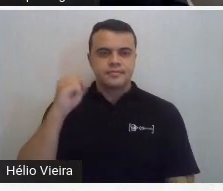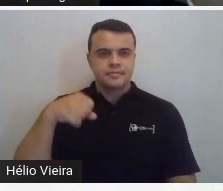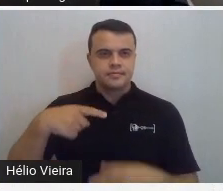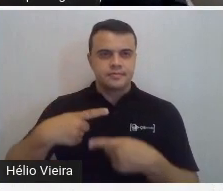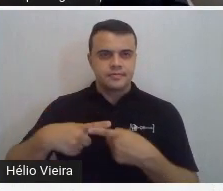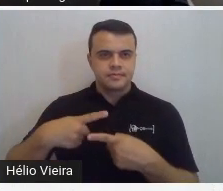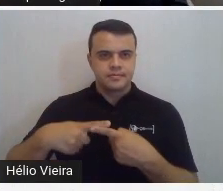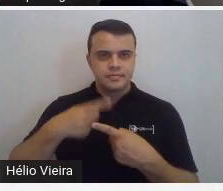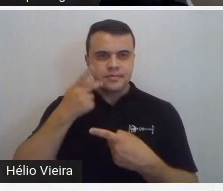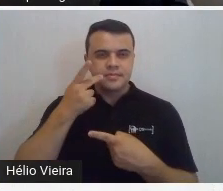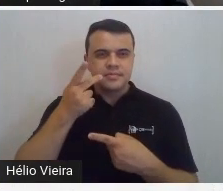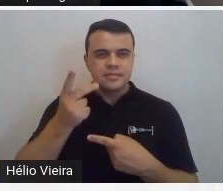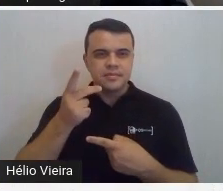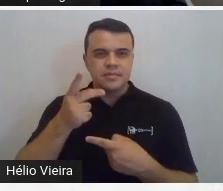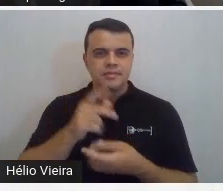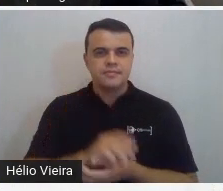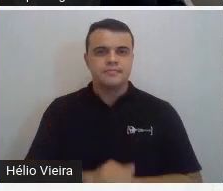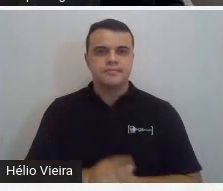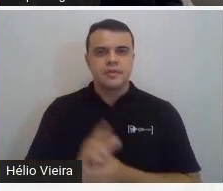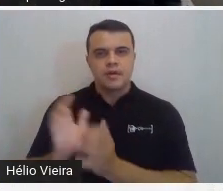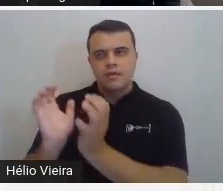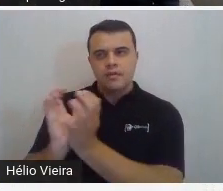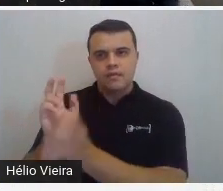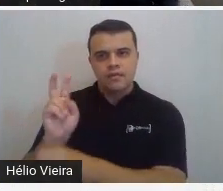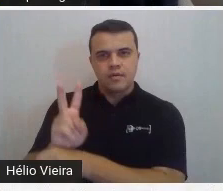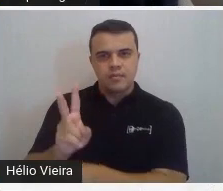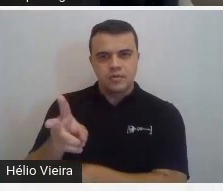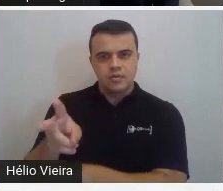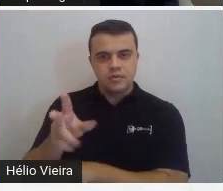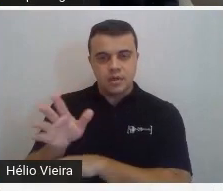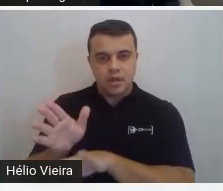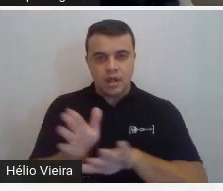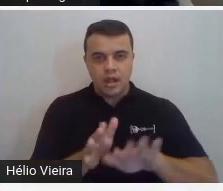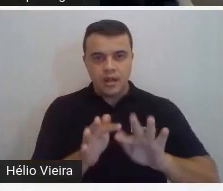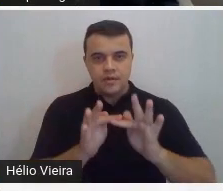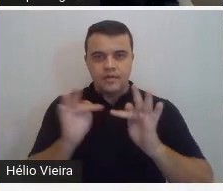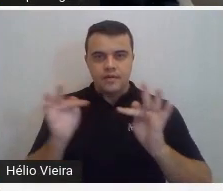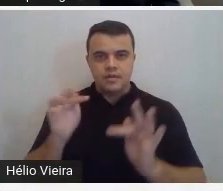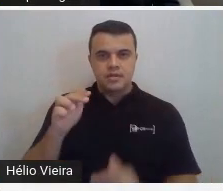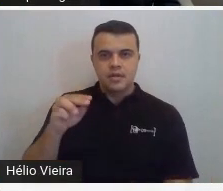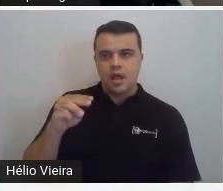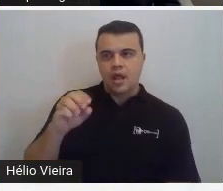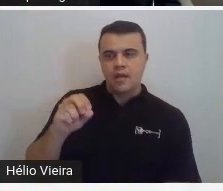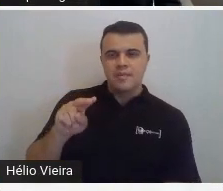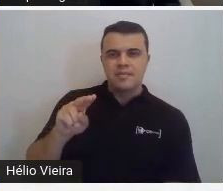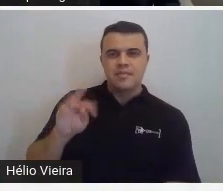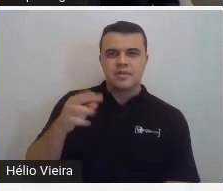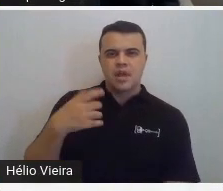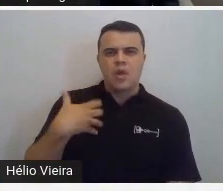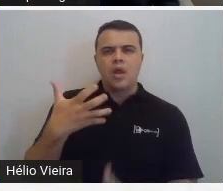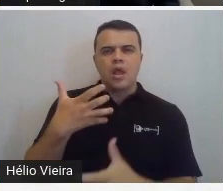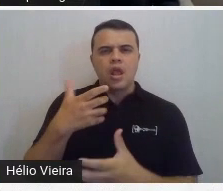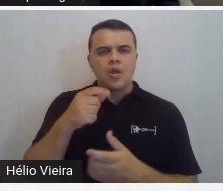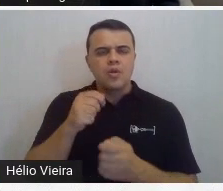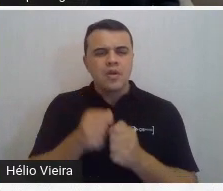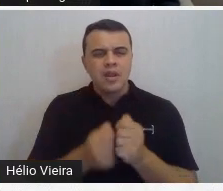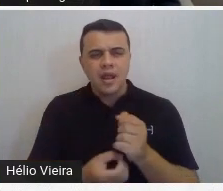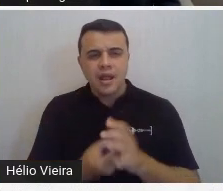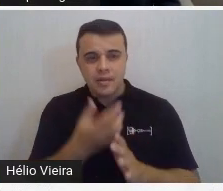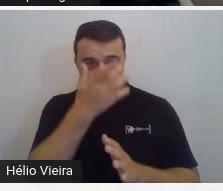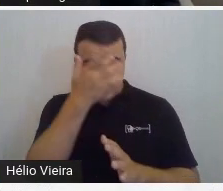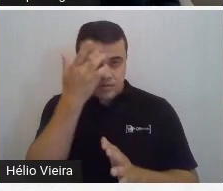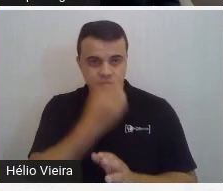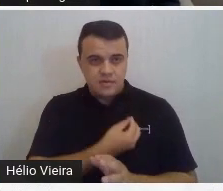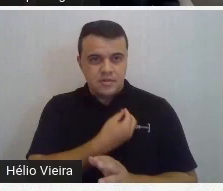para o segmento das vanguardas, né? Esta é uma frase de Mante: quero criar pessoas vivas que respiram